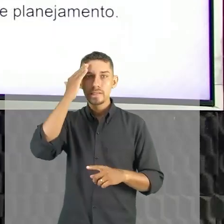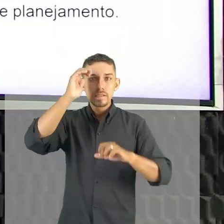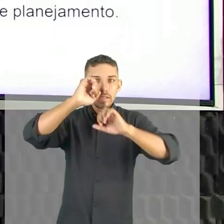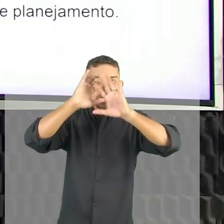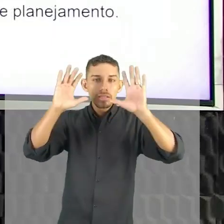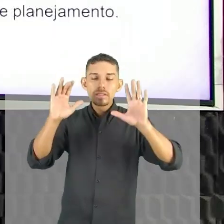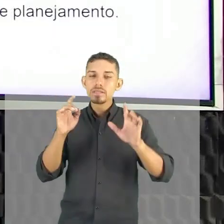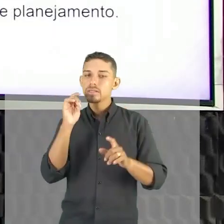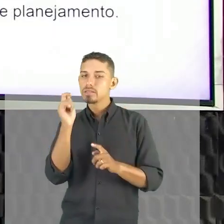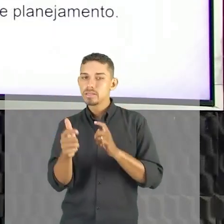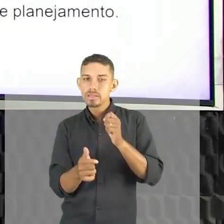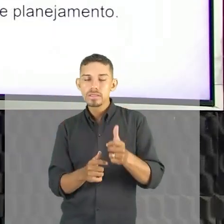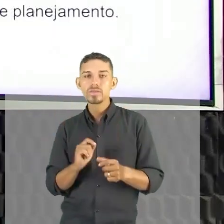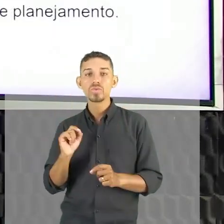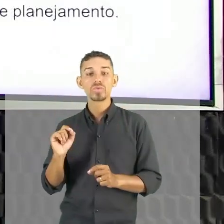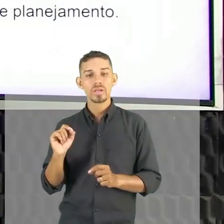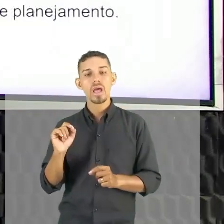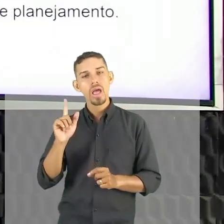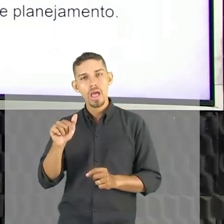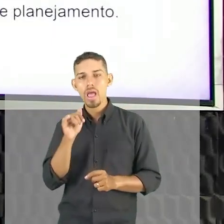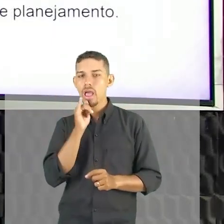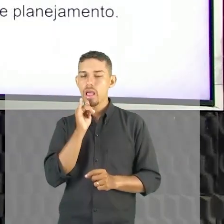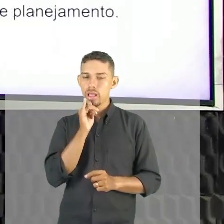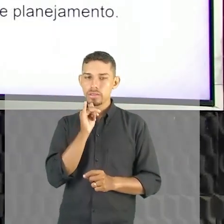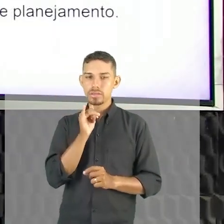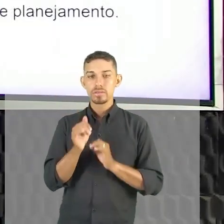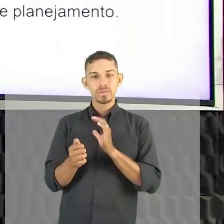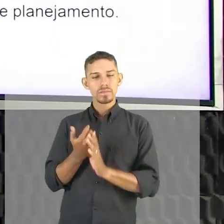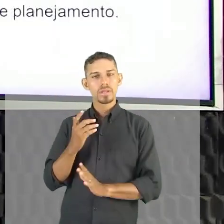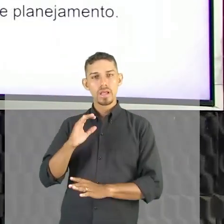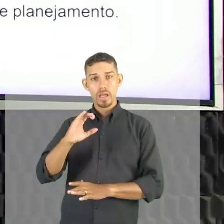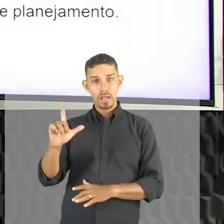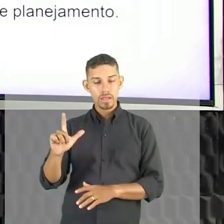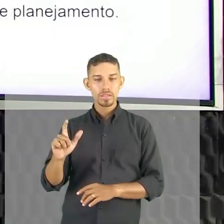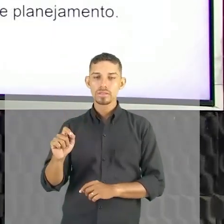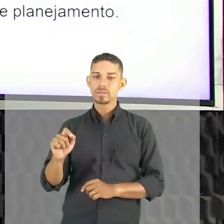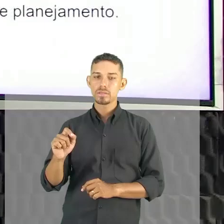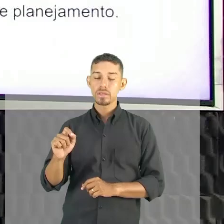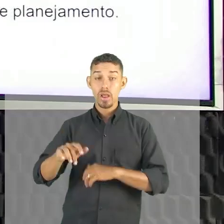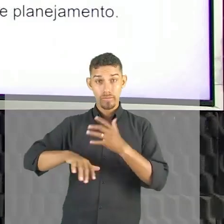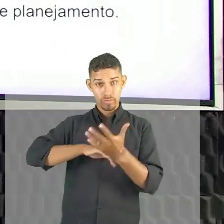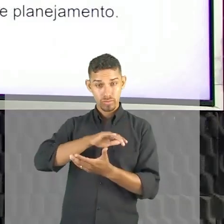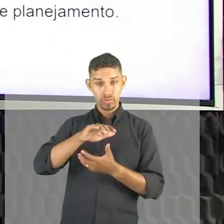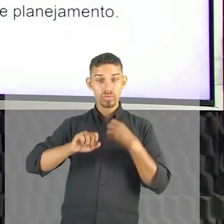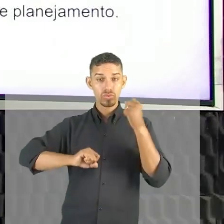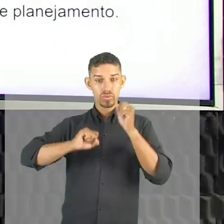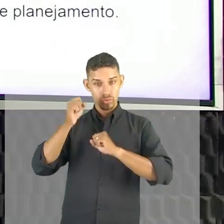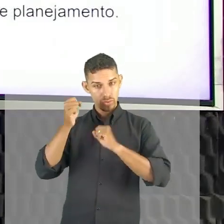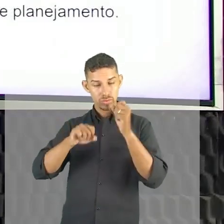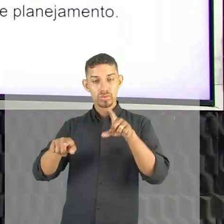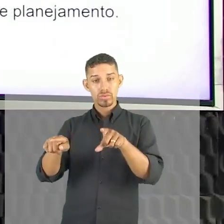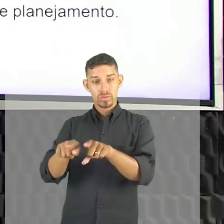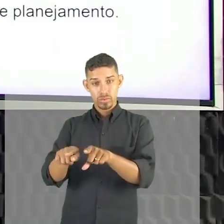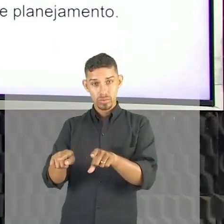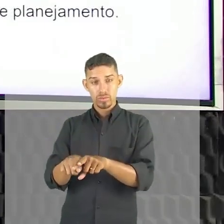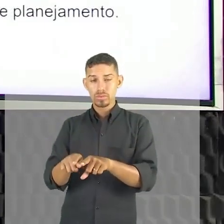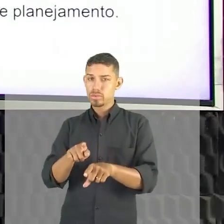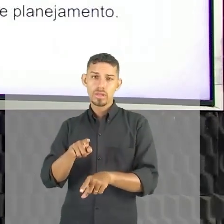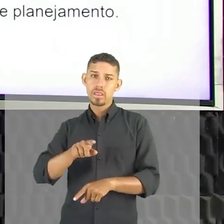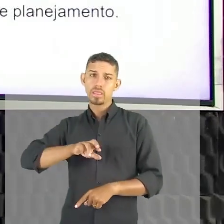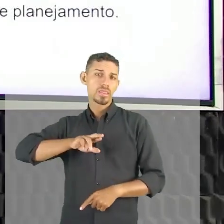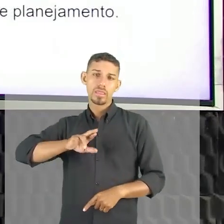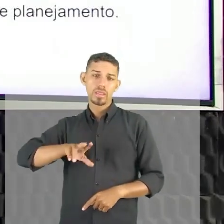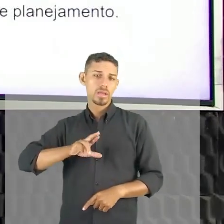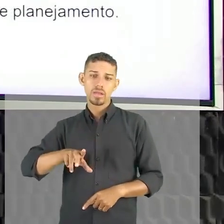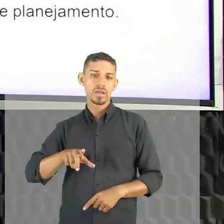um pouco o que é esses modelos produtivos. Entender que, claro, a Revolução Industrial também, essa segunda fase, ela não